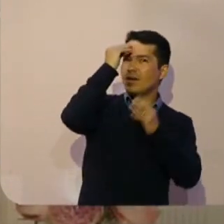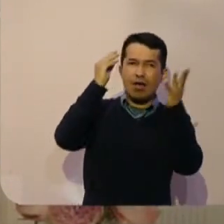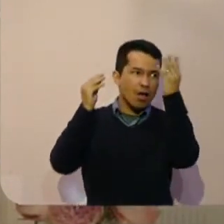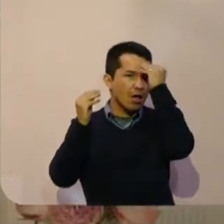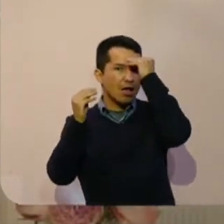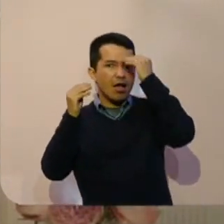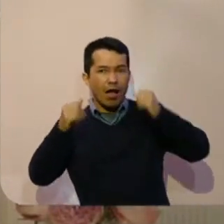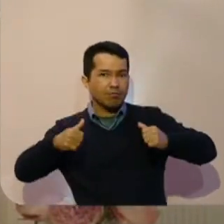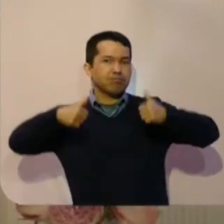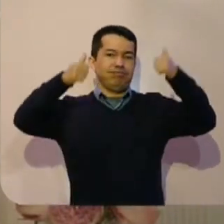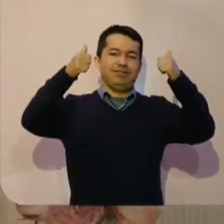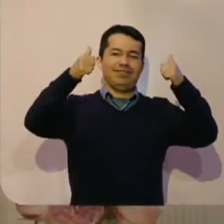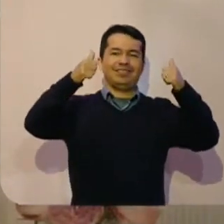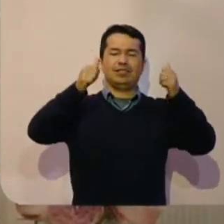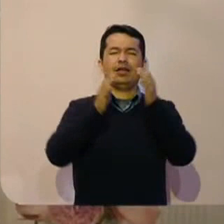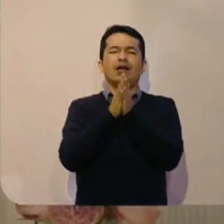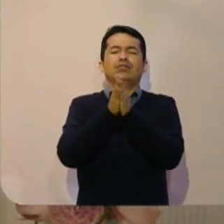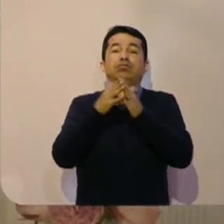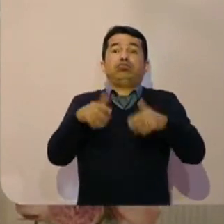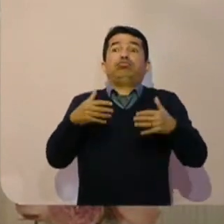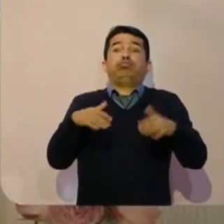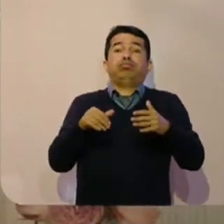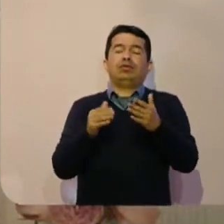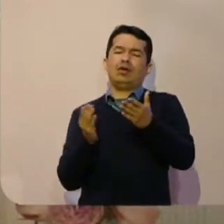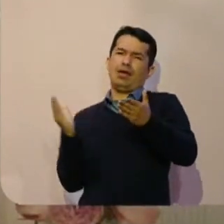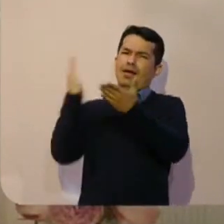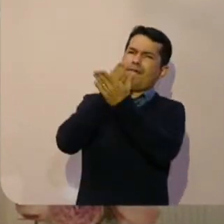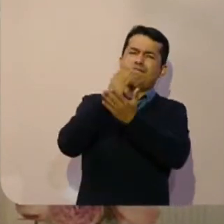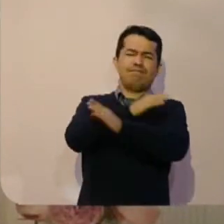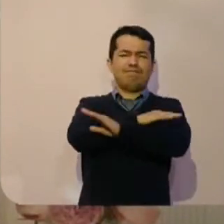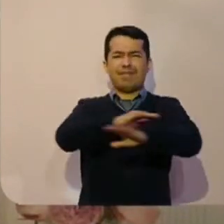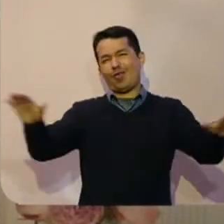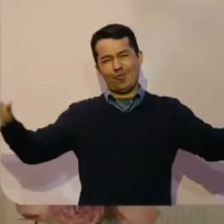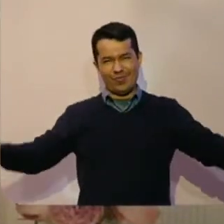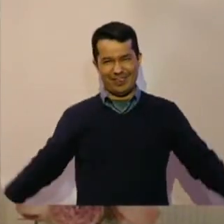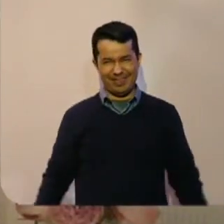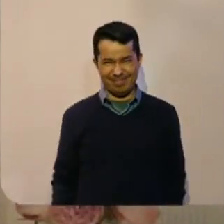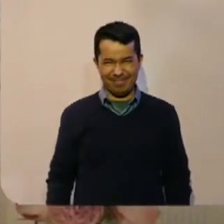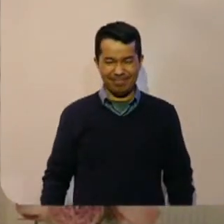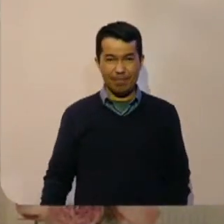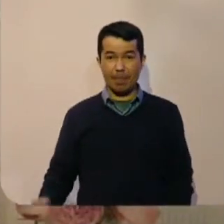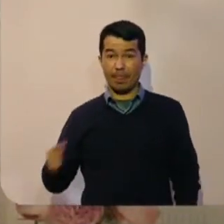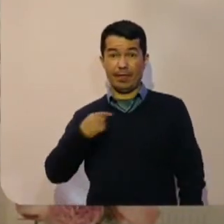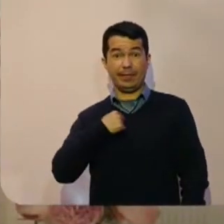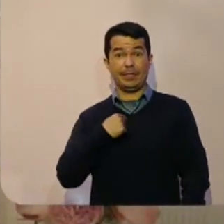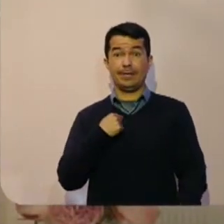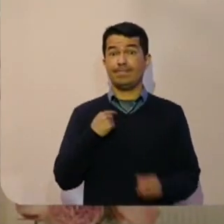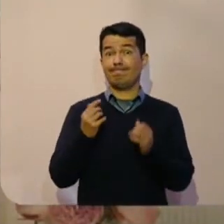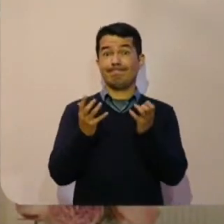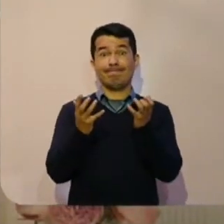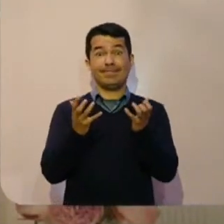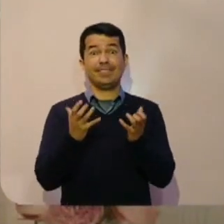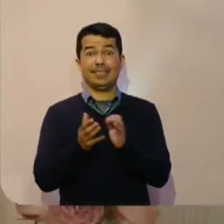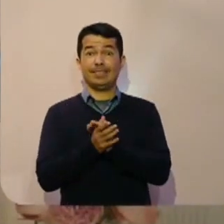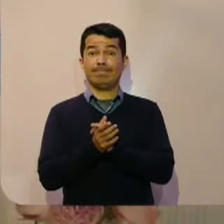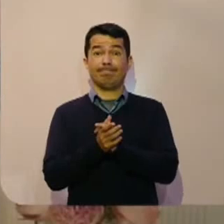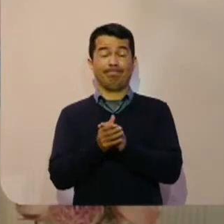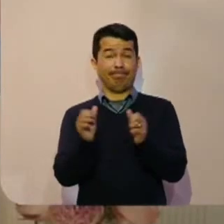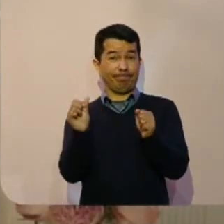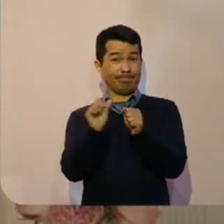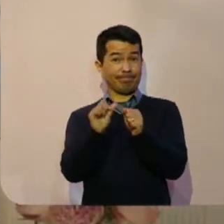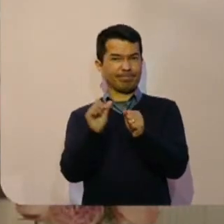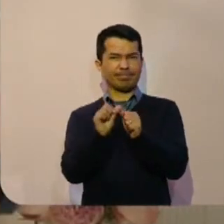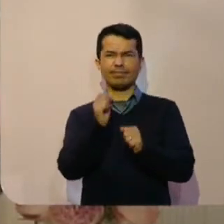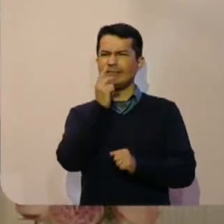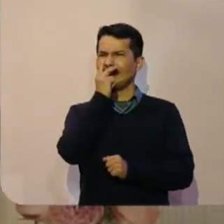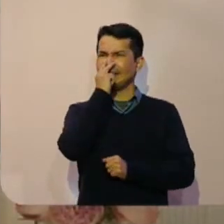Eu estou querendo muito fazer uma campanha de você mandar vídeos para a gente,